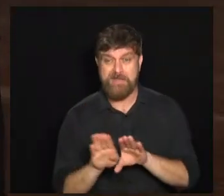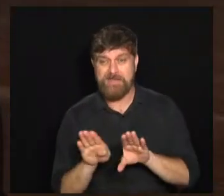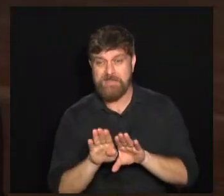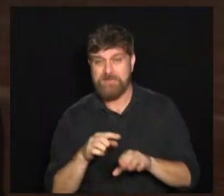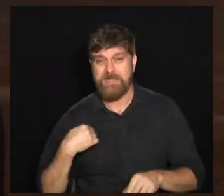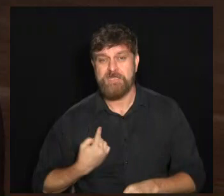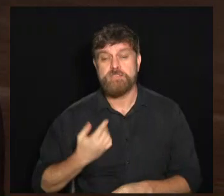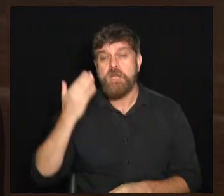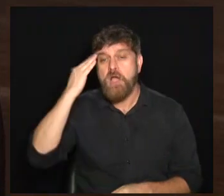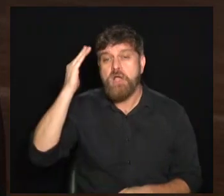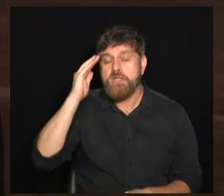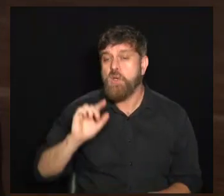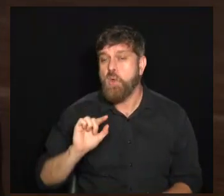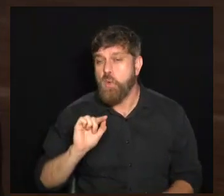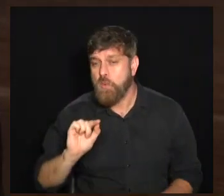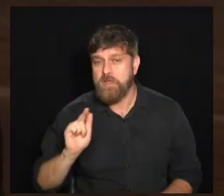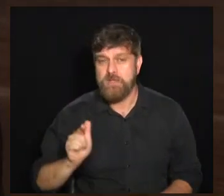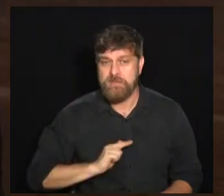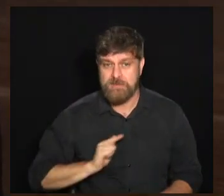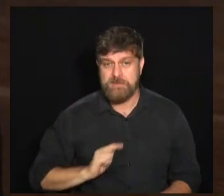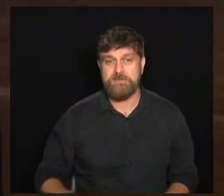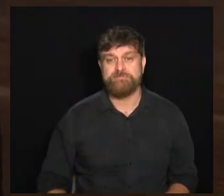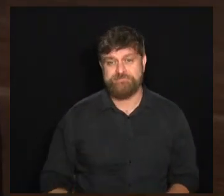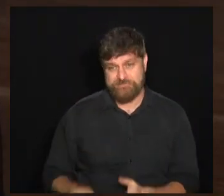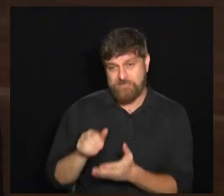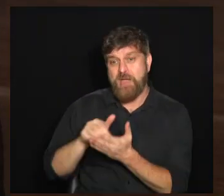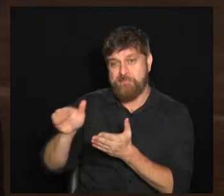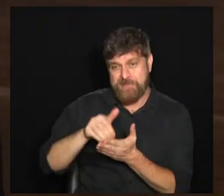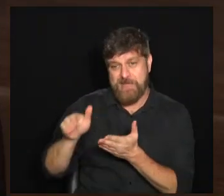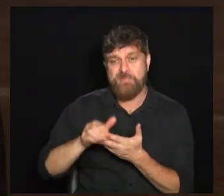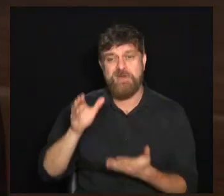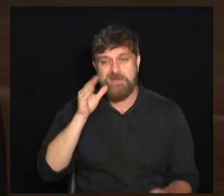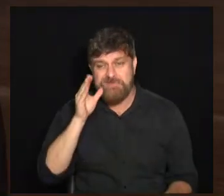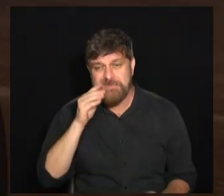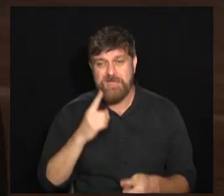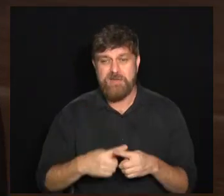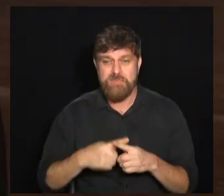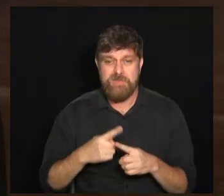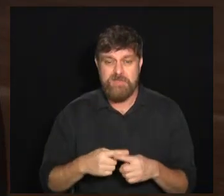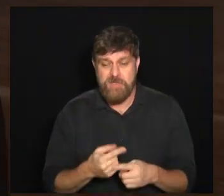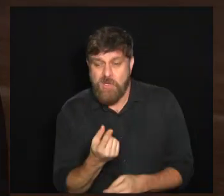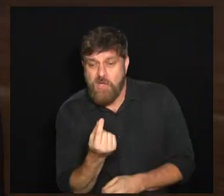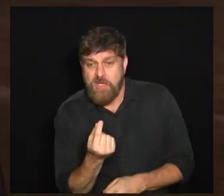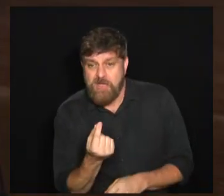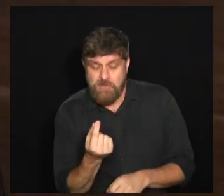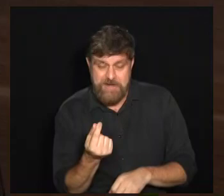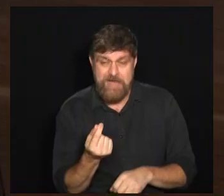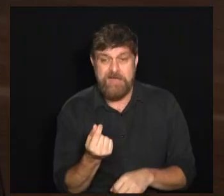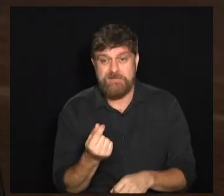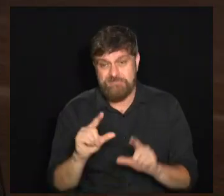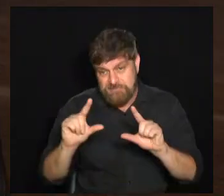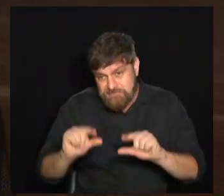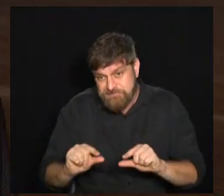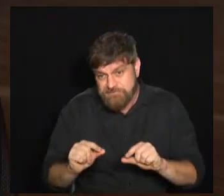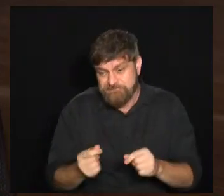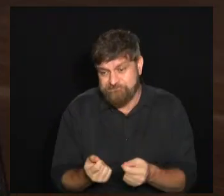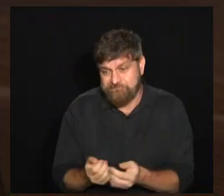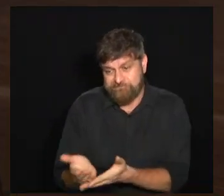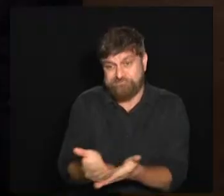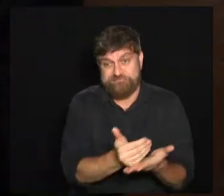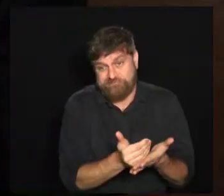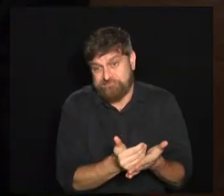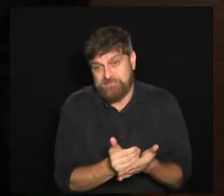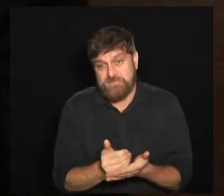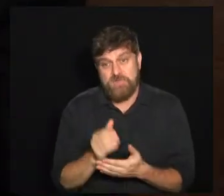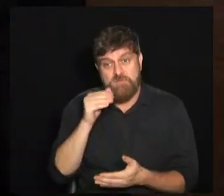gente entende que também vão ocorrer algumas demissões em decorrência dessa redução aí de horário e da queda de faturamento ocorrida no